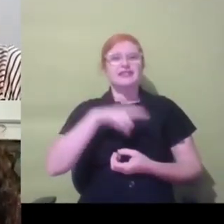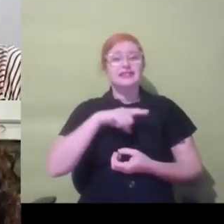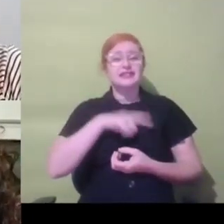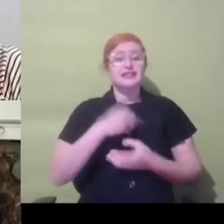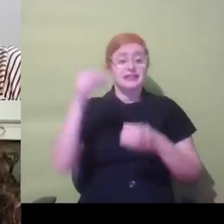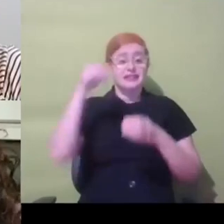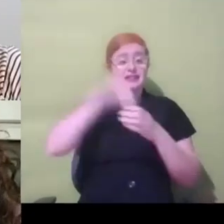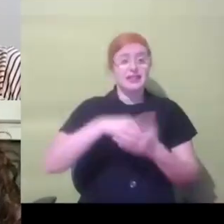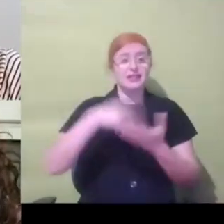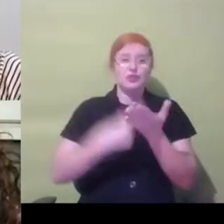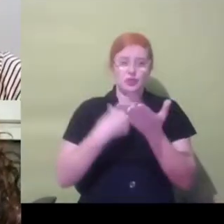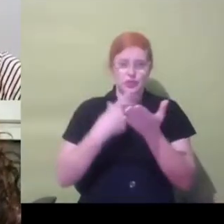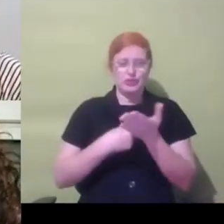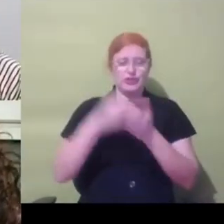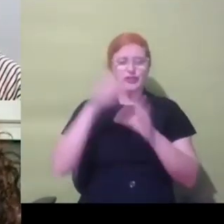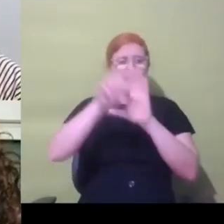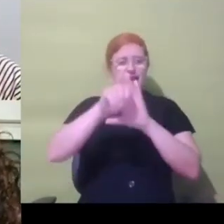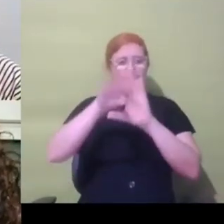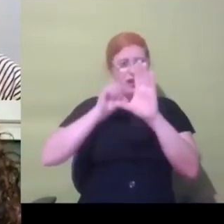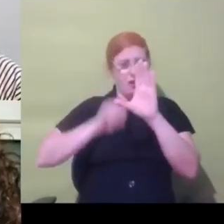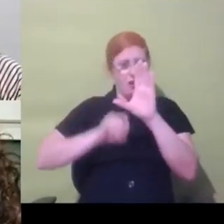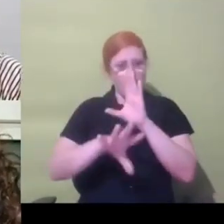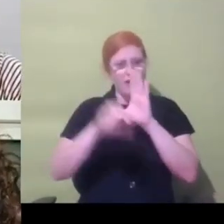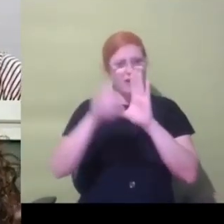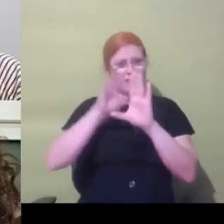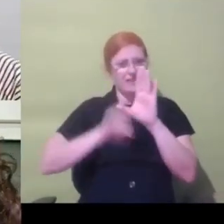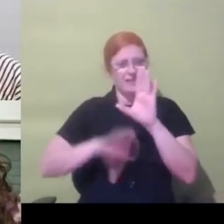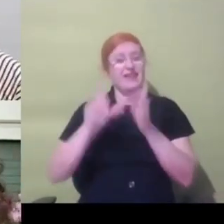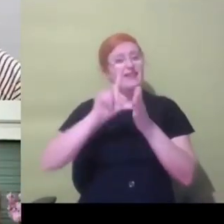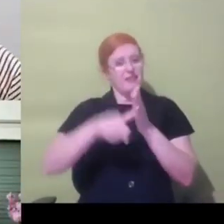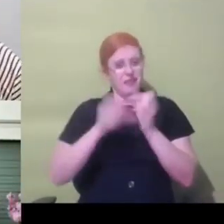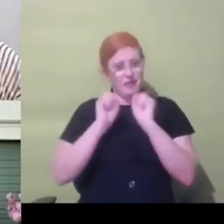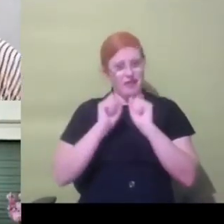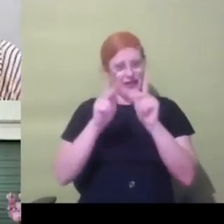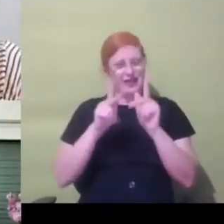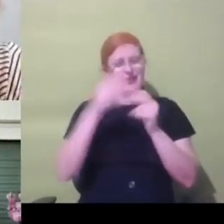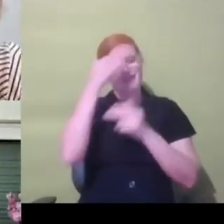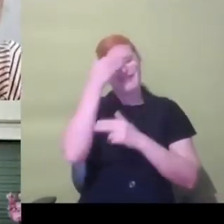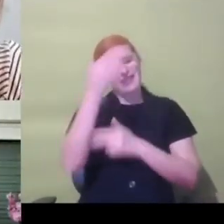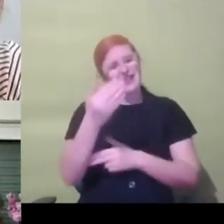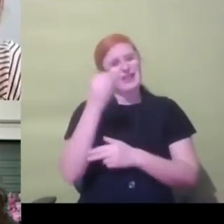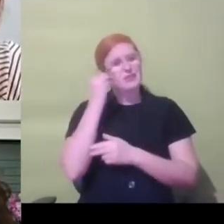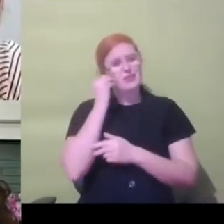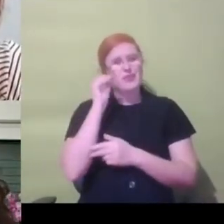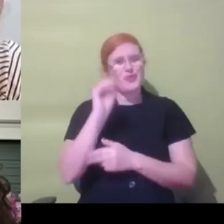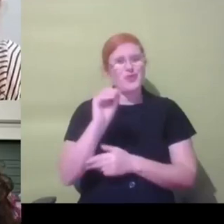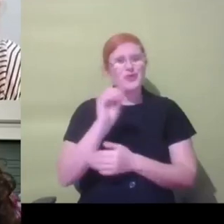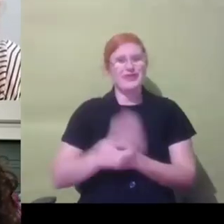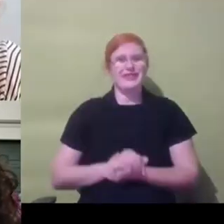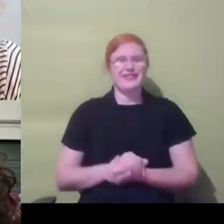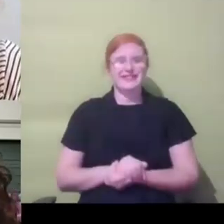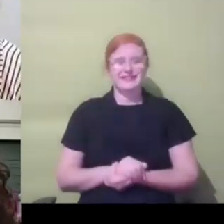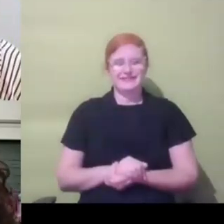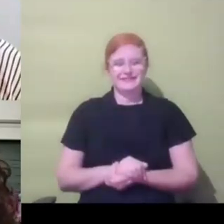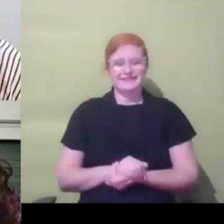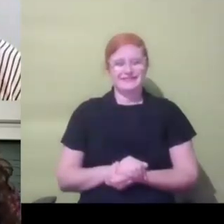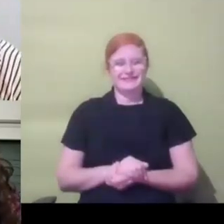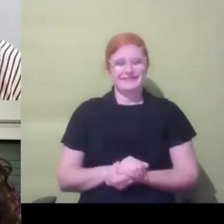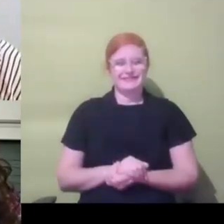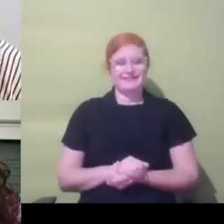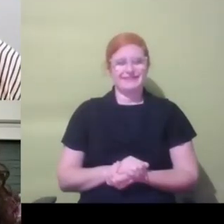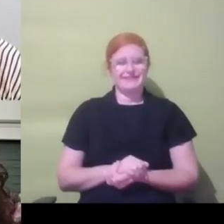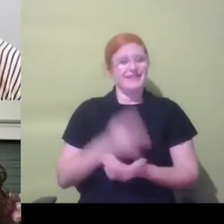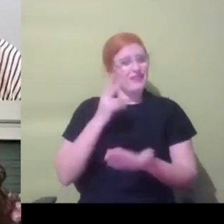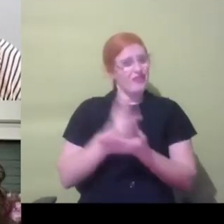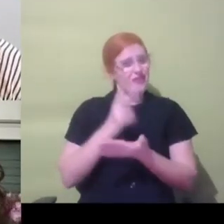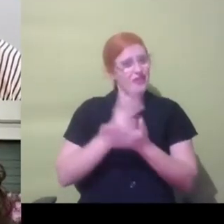mesmo livro. A gente compartilha depois, tá, Edna? Beleza. Obrigada, Malu. Beijo. Beijos. E